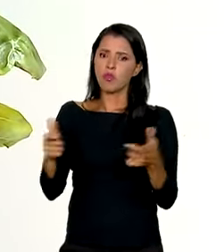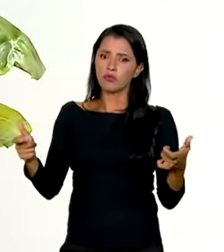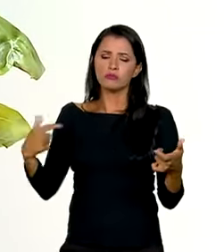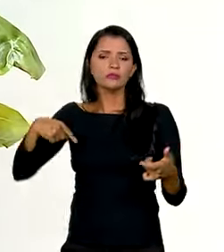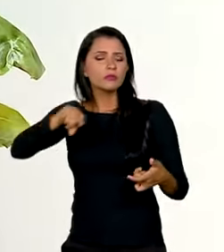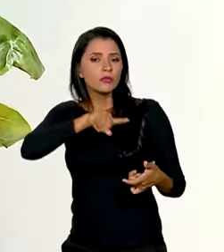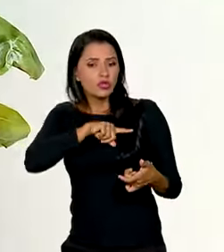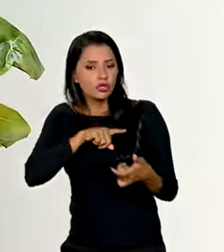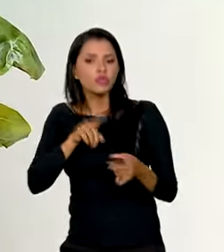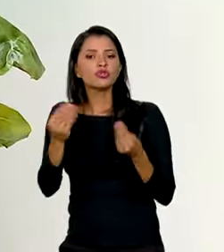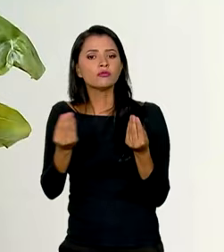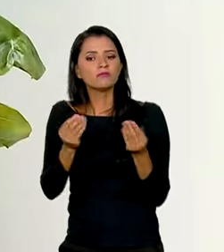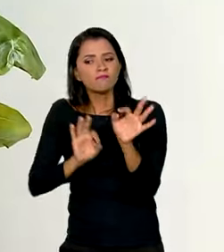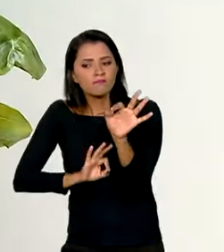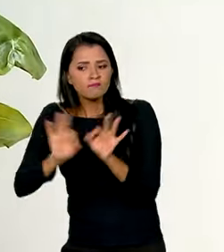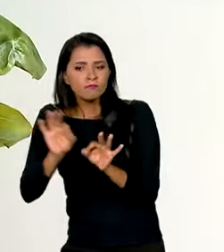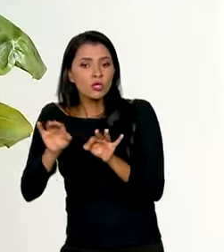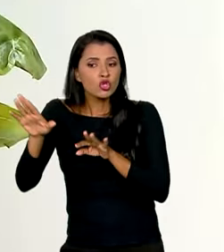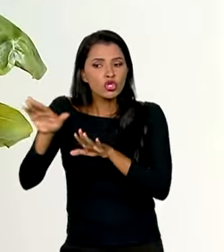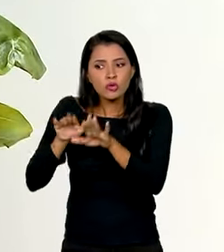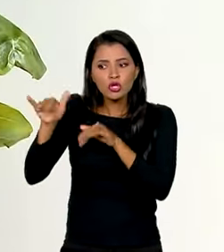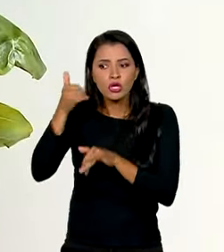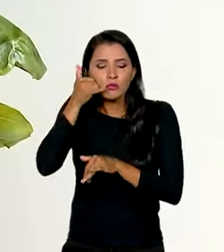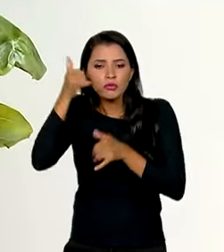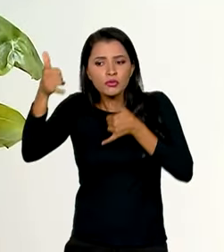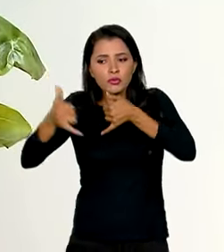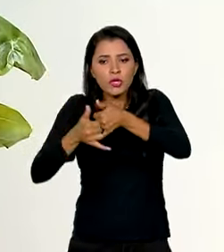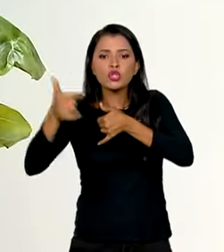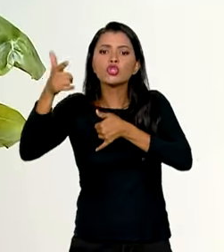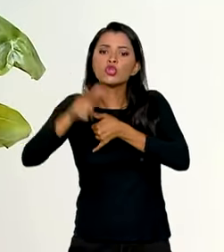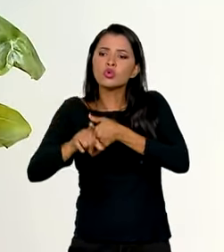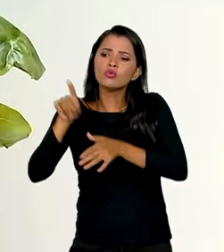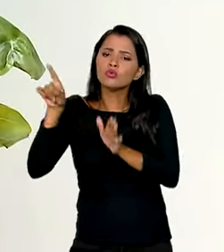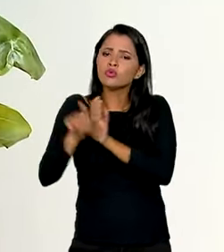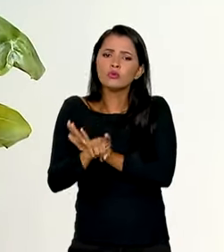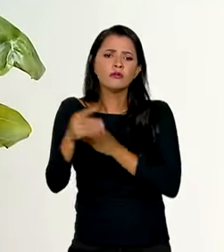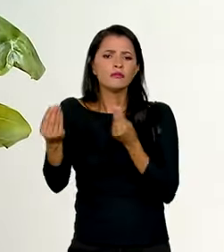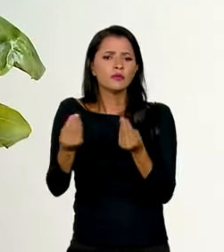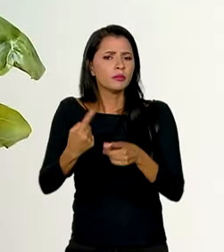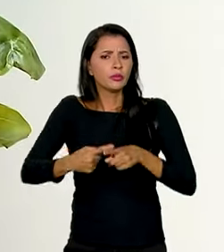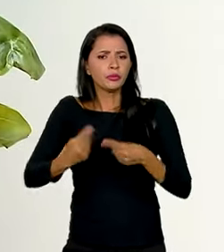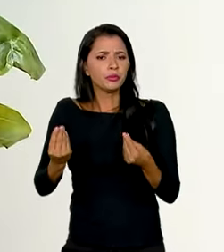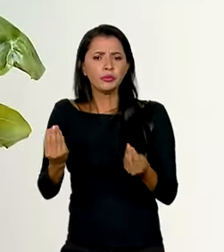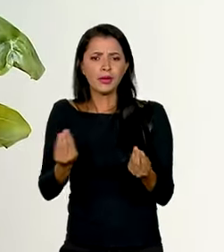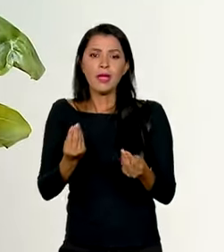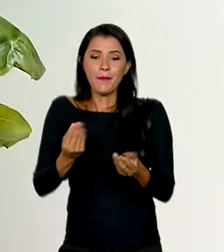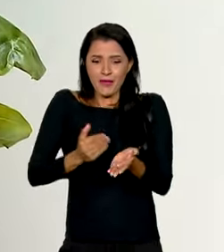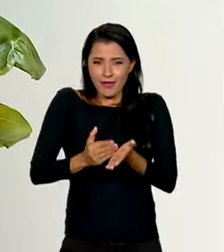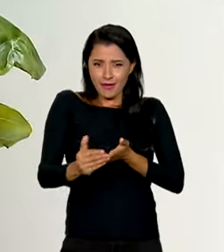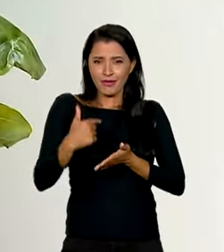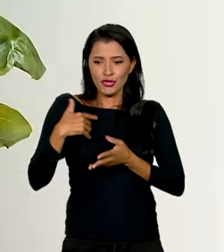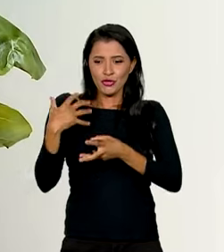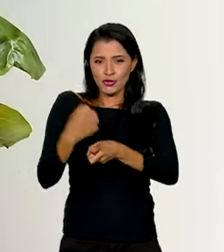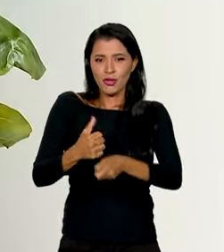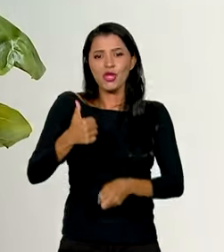vamos recontactar todo mundo e ver, porque inicialmente nós prevíamos